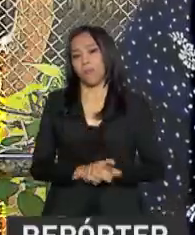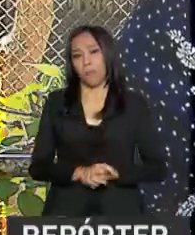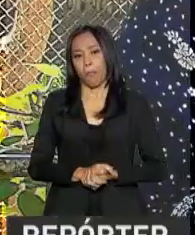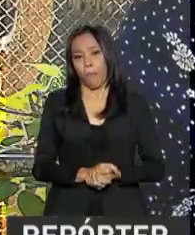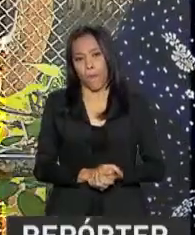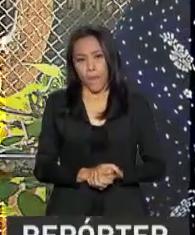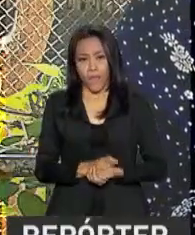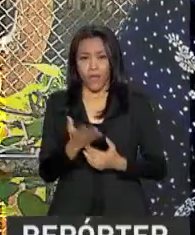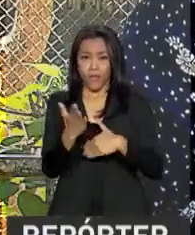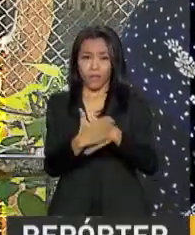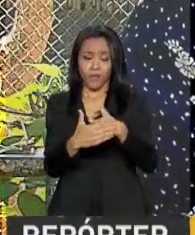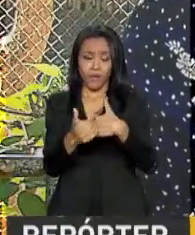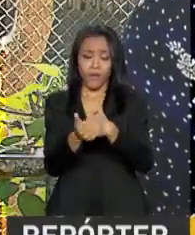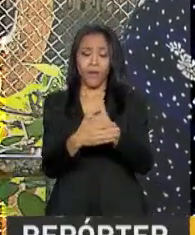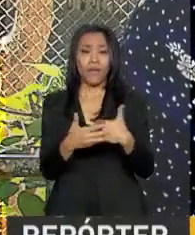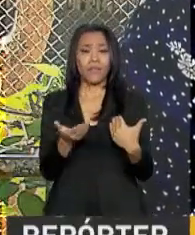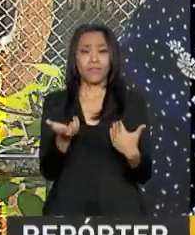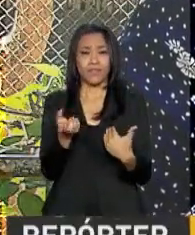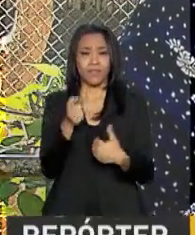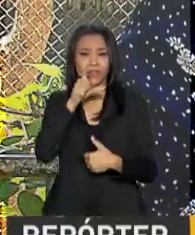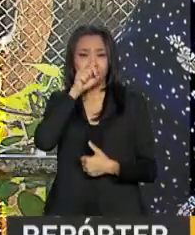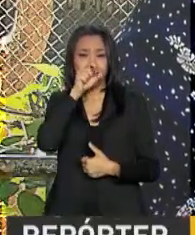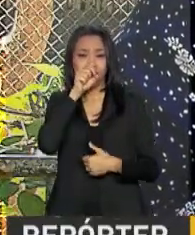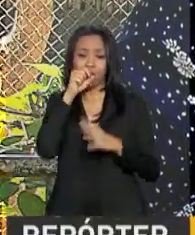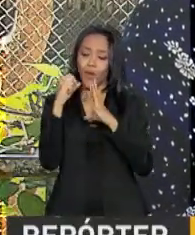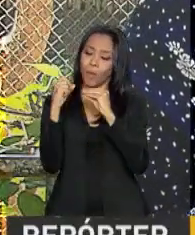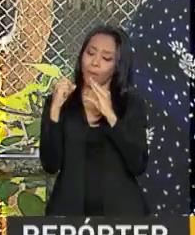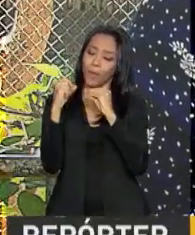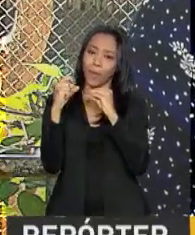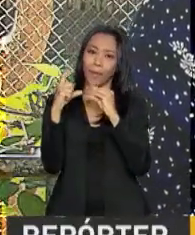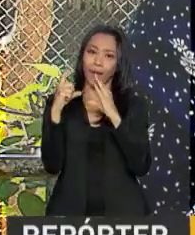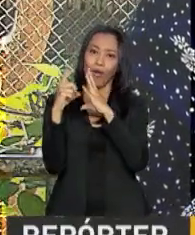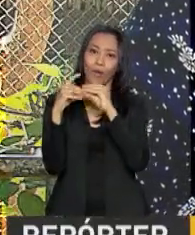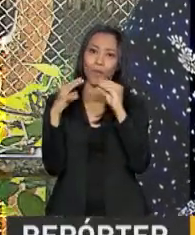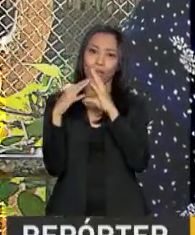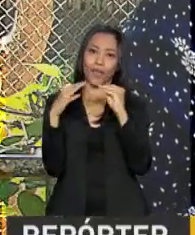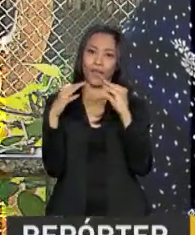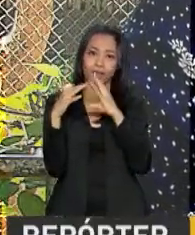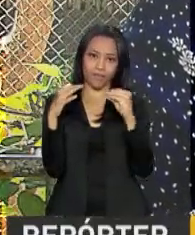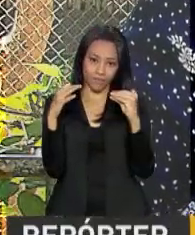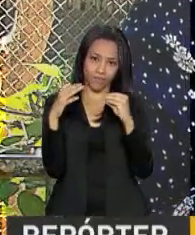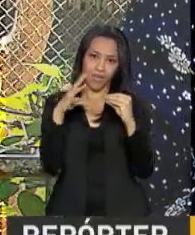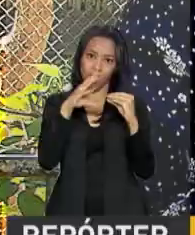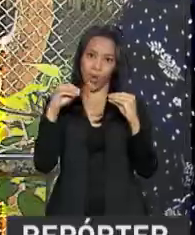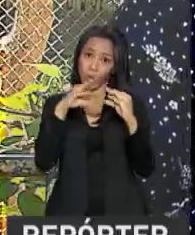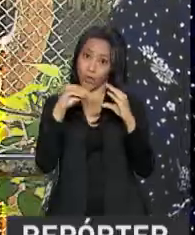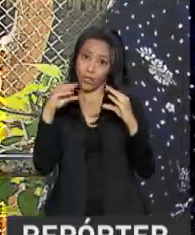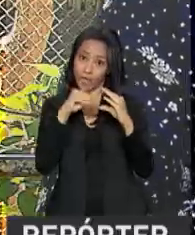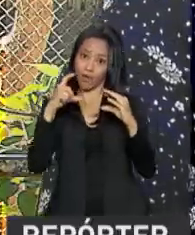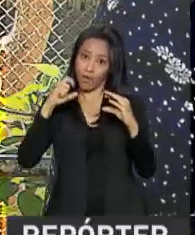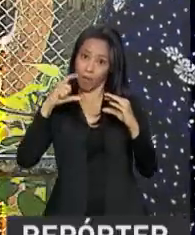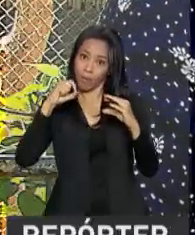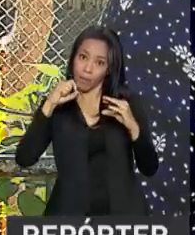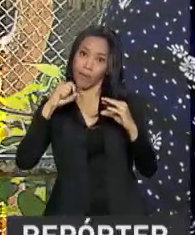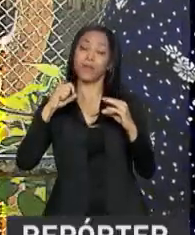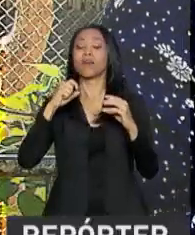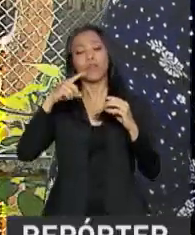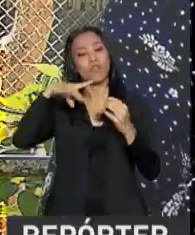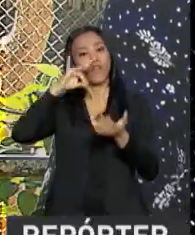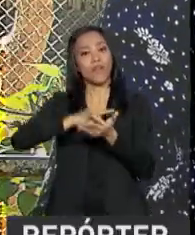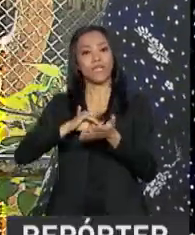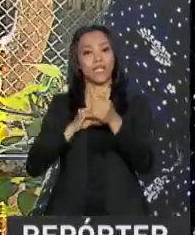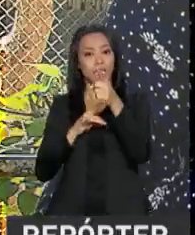dócil e capaz de repetir frases com facilidade características que fazem com que o papagaio-verdadeiro